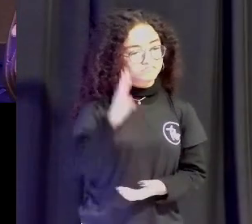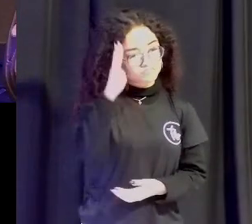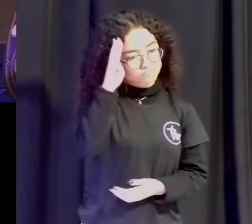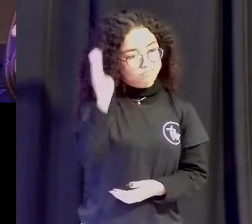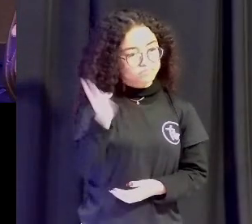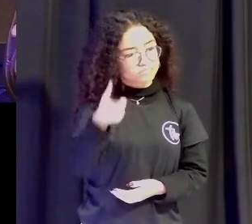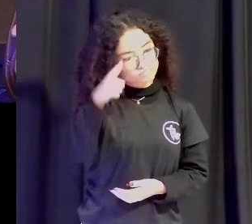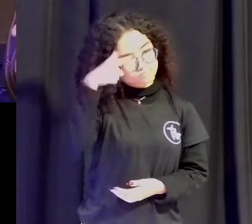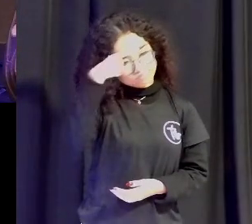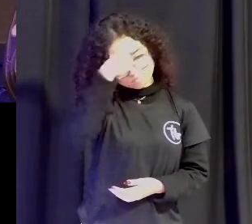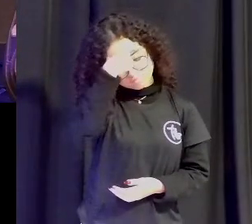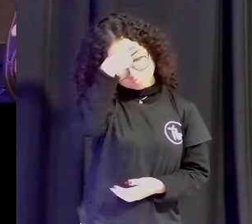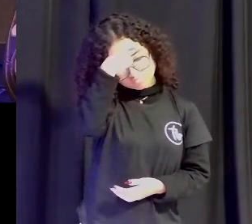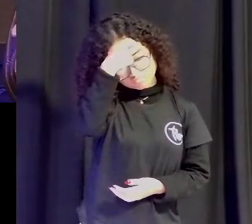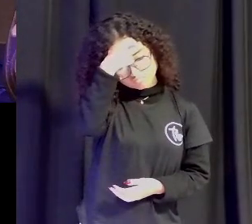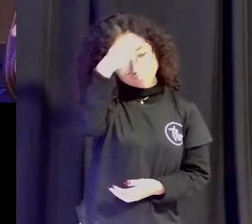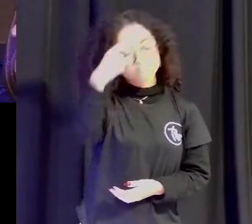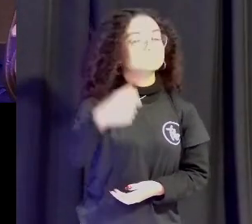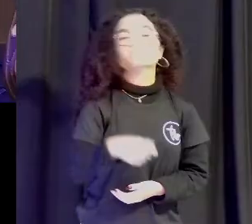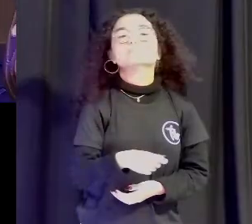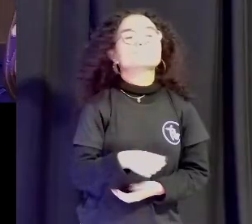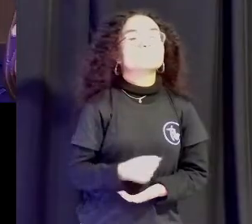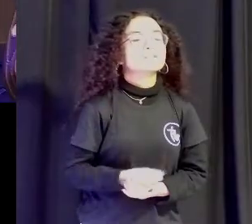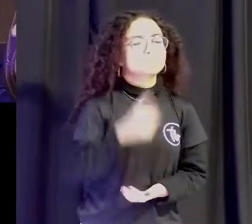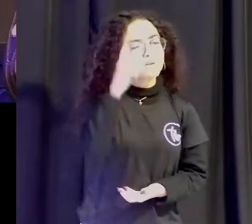E essa é uma obra do Espírito.